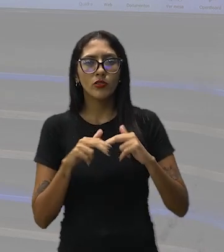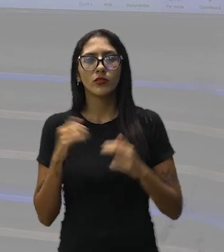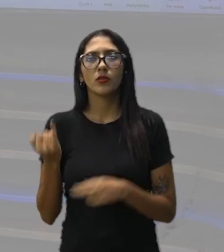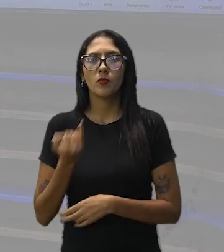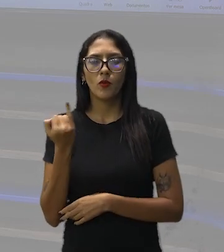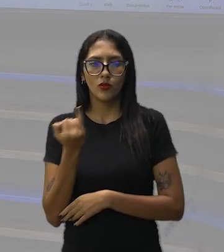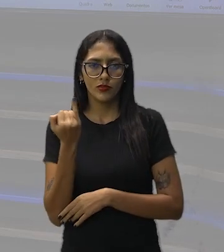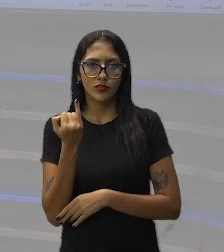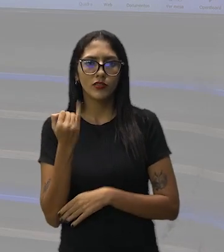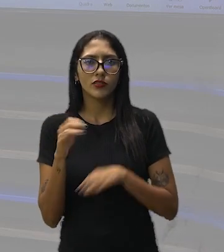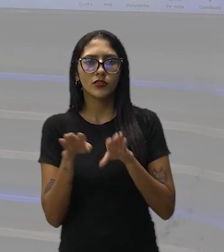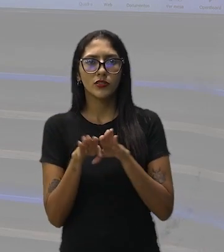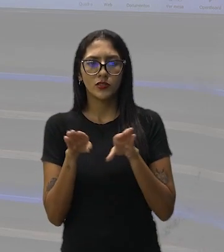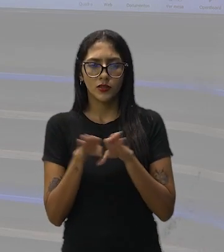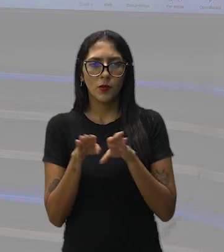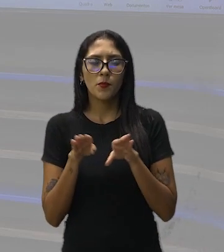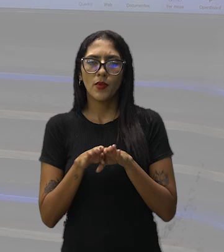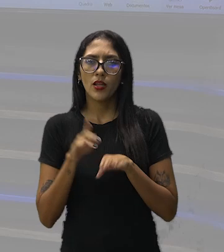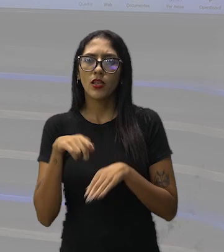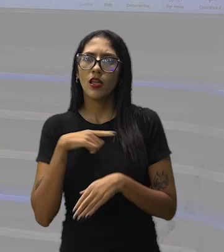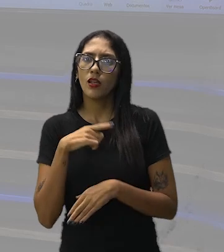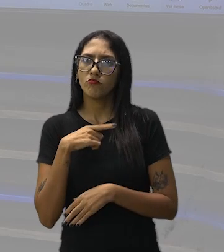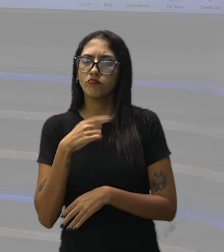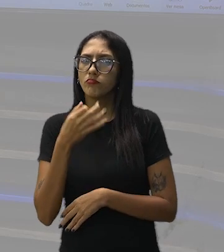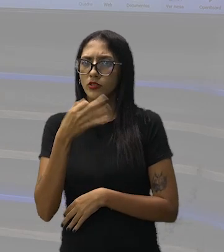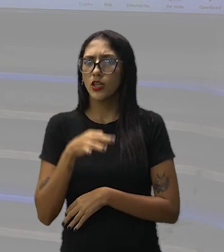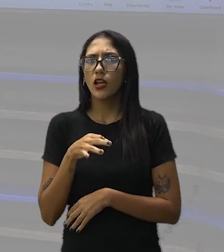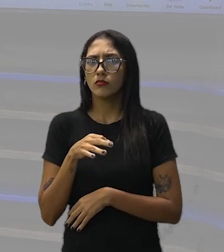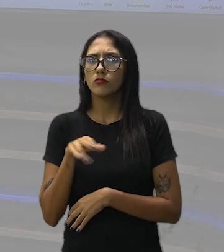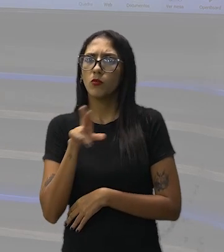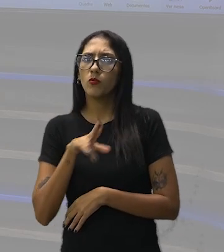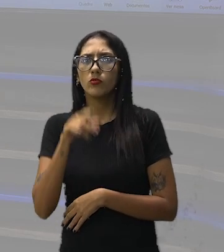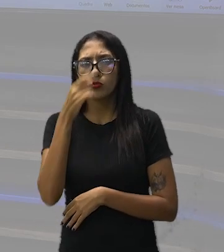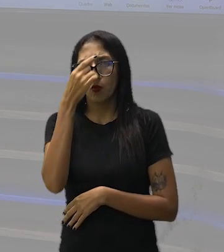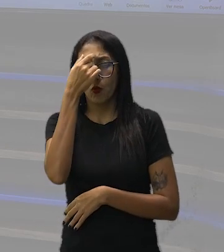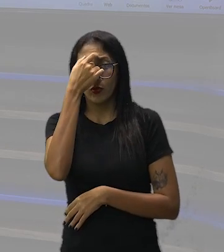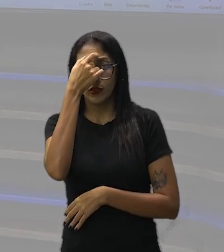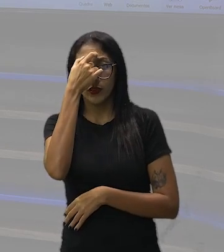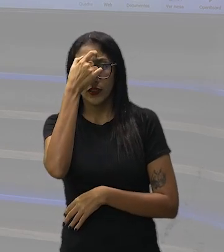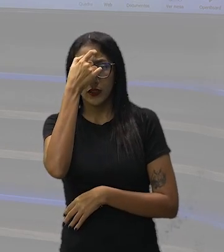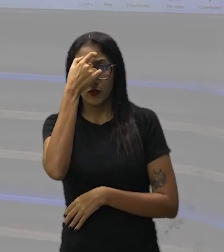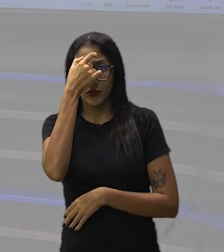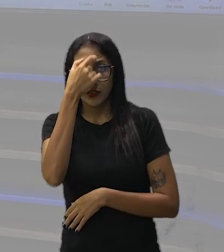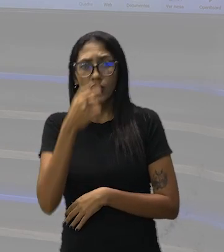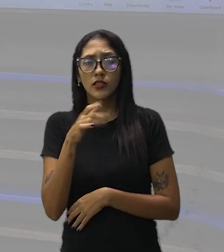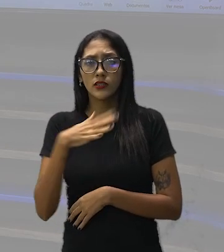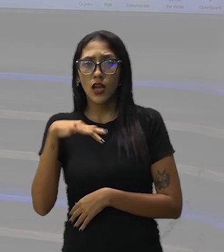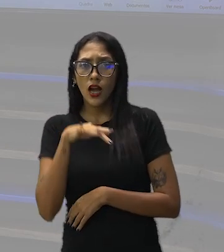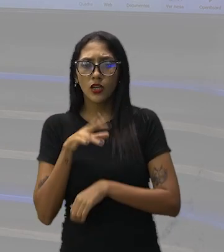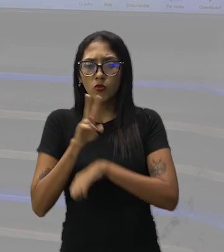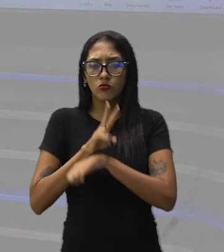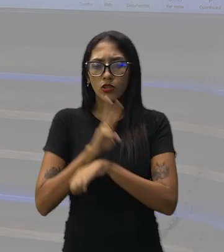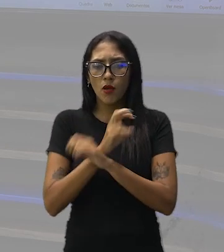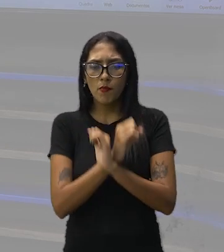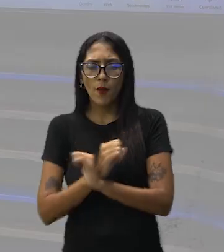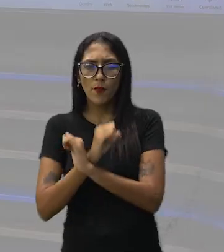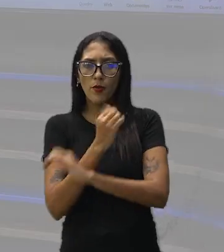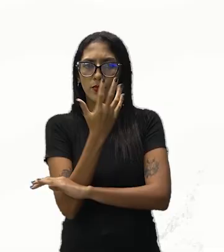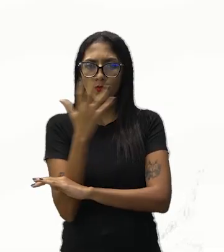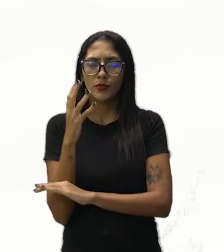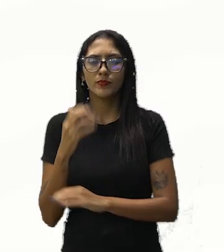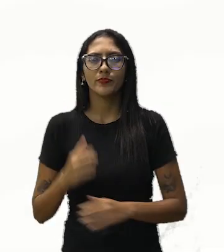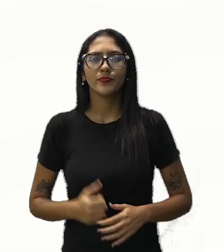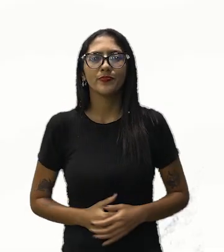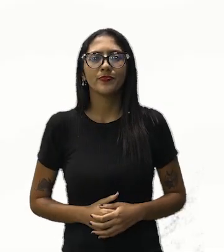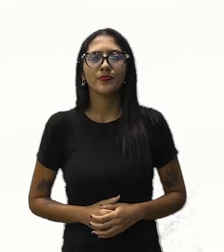isso aí. Então também é uma atitude sustentável a criação de reservas florestais urbanas. Vamos voltar aqui